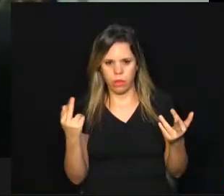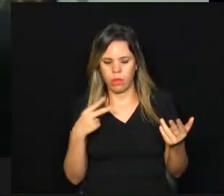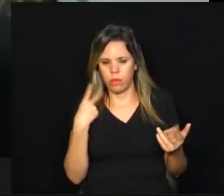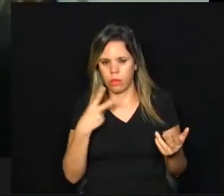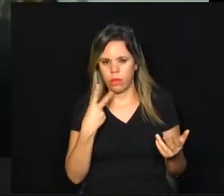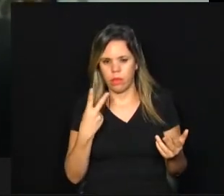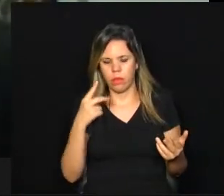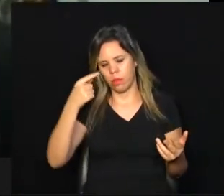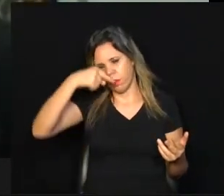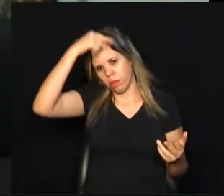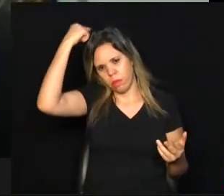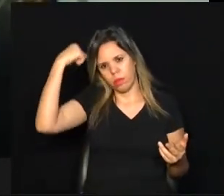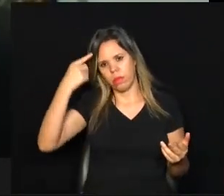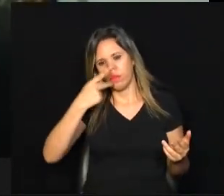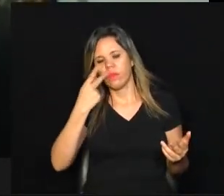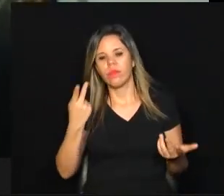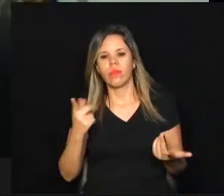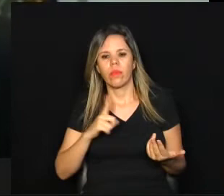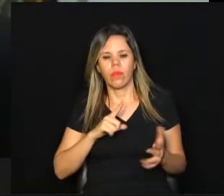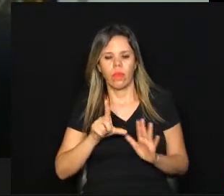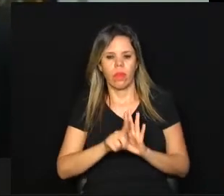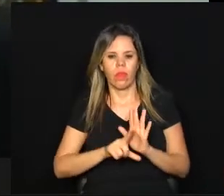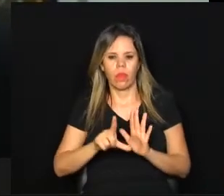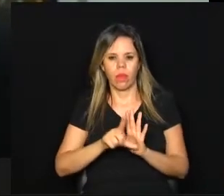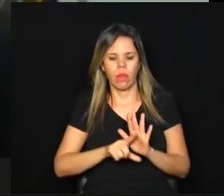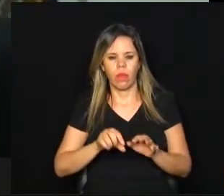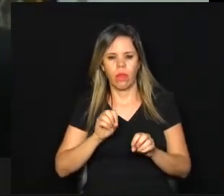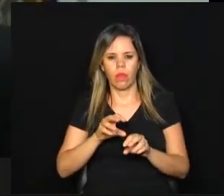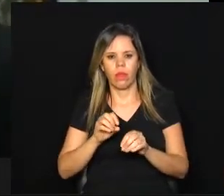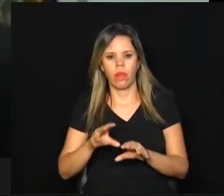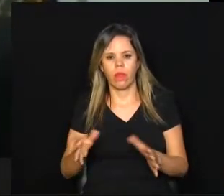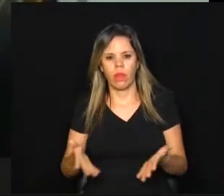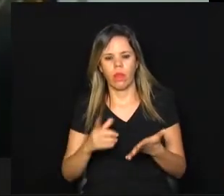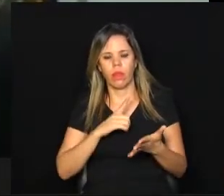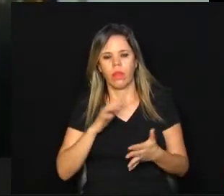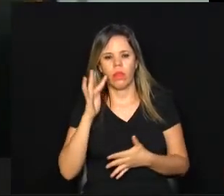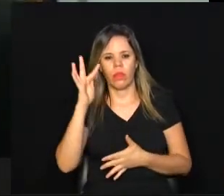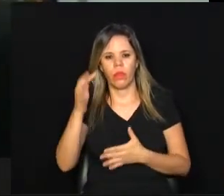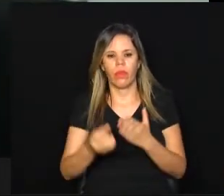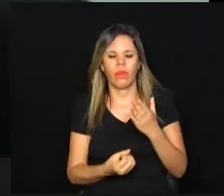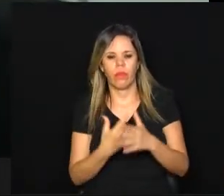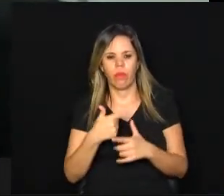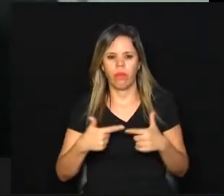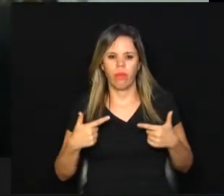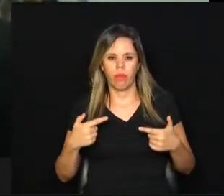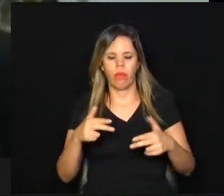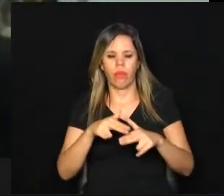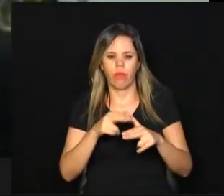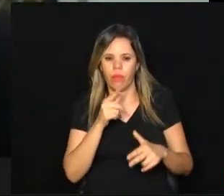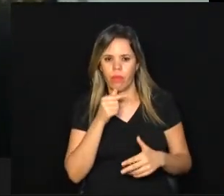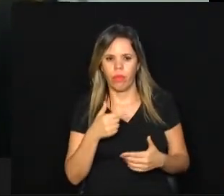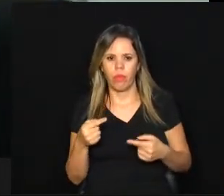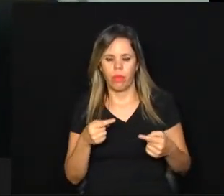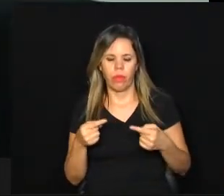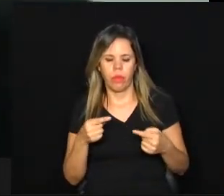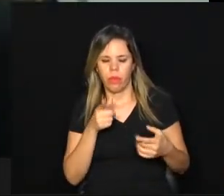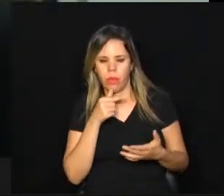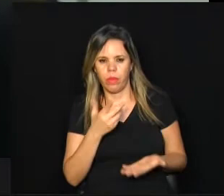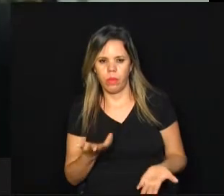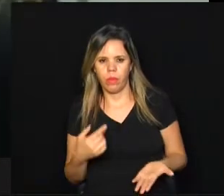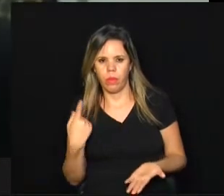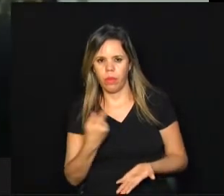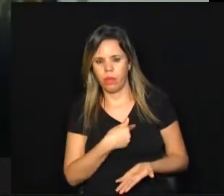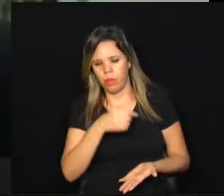Gaspar disse, né? Tem literaturas aí que preconizam que teremos guerras pela água. E se nós não